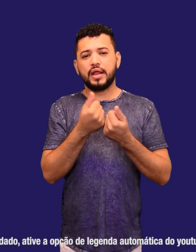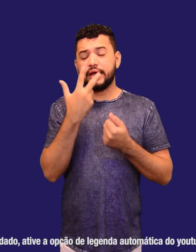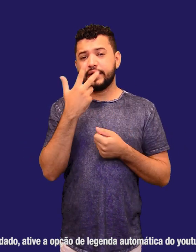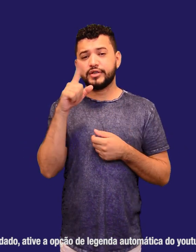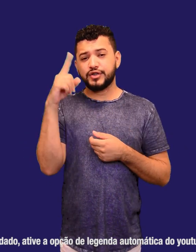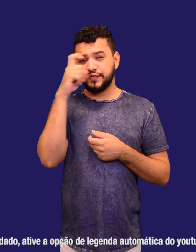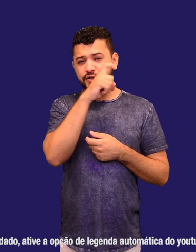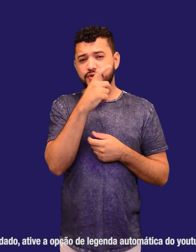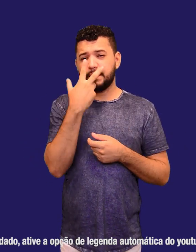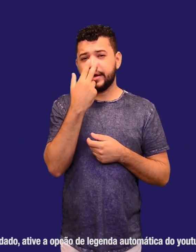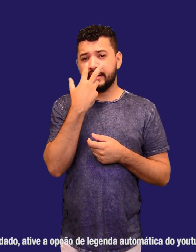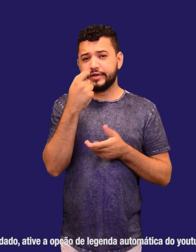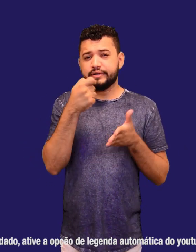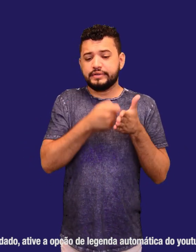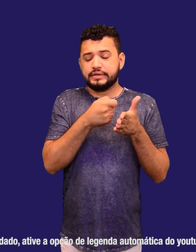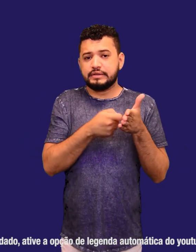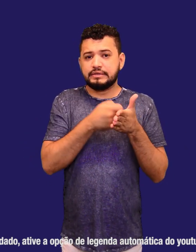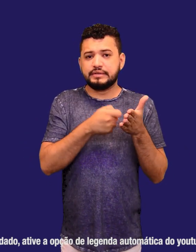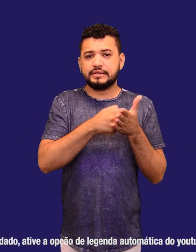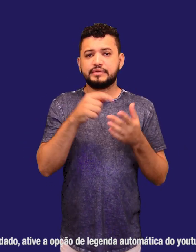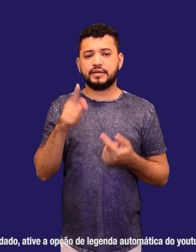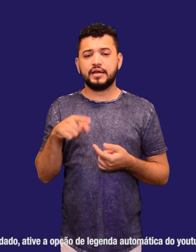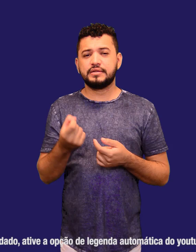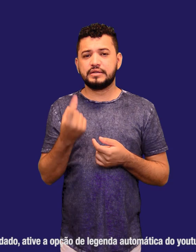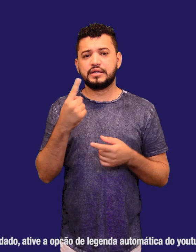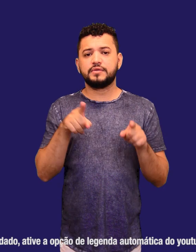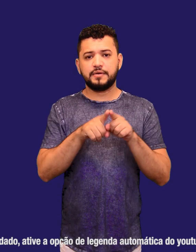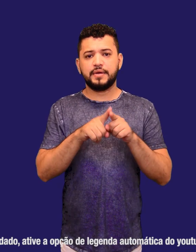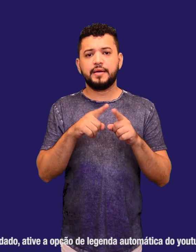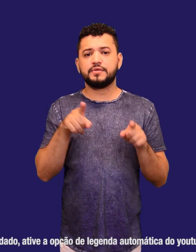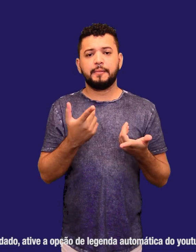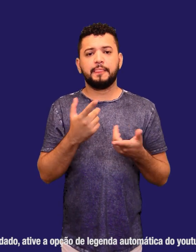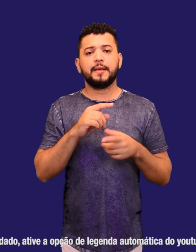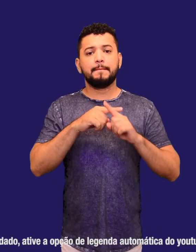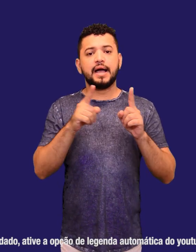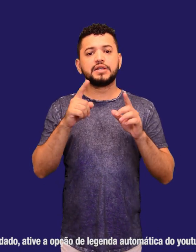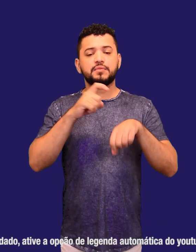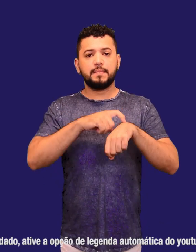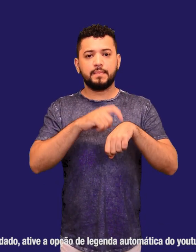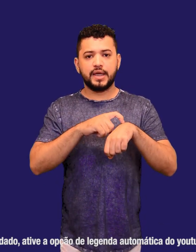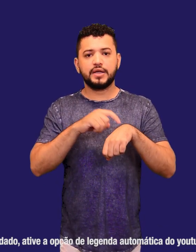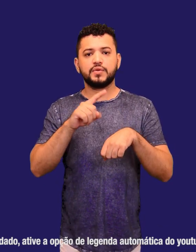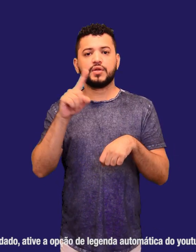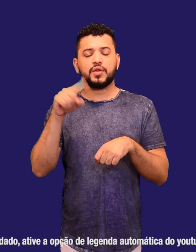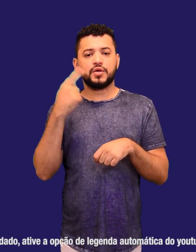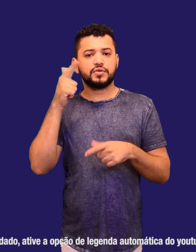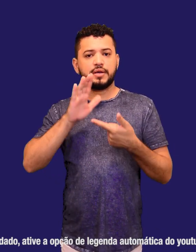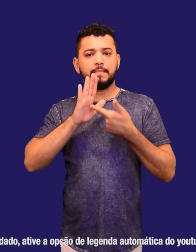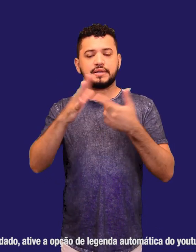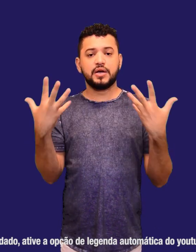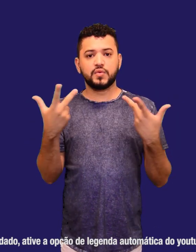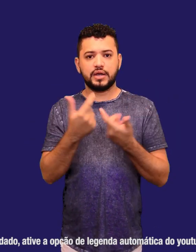é preciosismo, né? Que a gente está falando somente dessas qualidades soltas. Mas quando a gente traz essas qualidades com